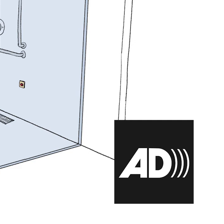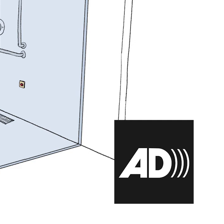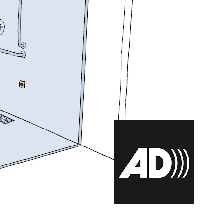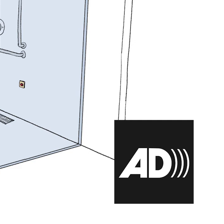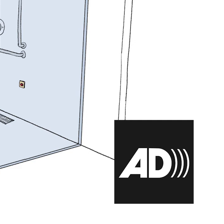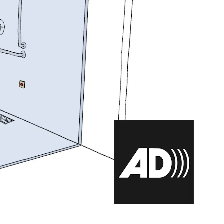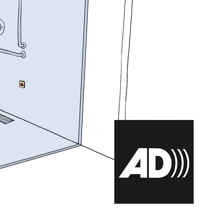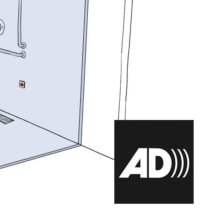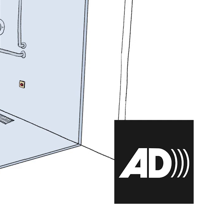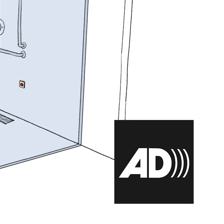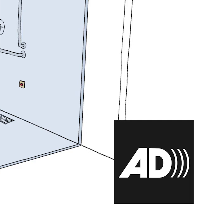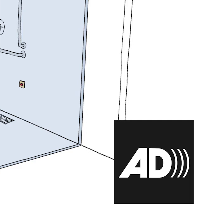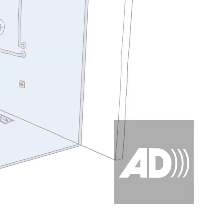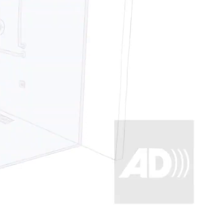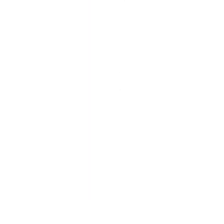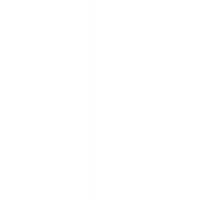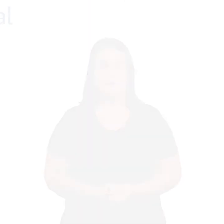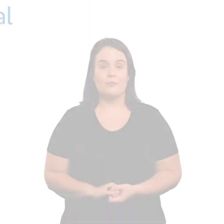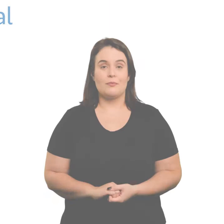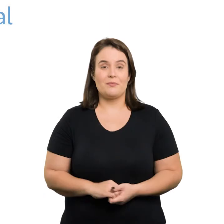de rodas está dentro do box.